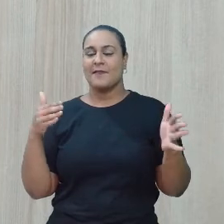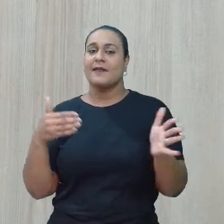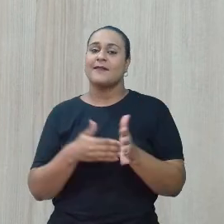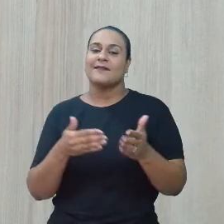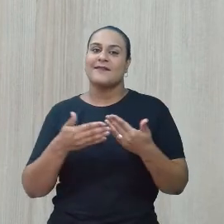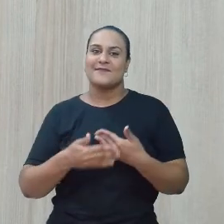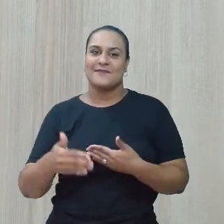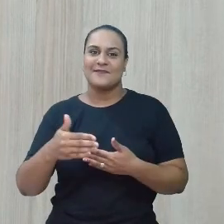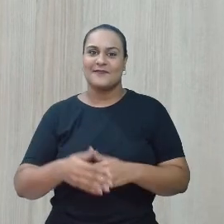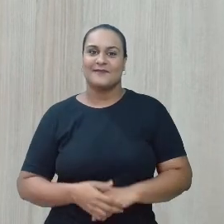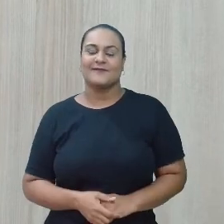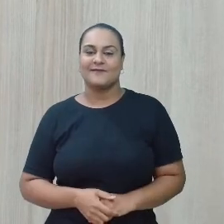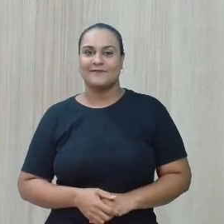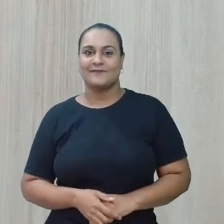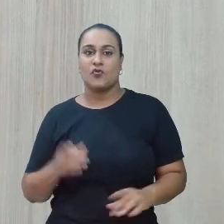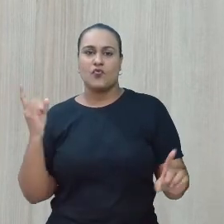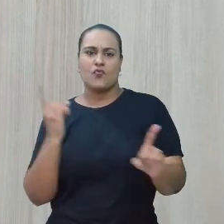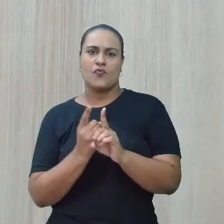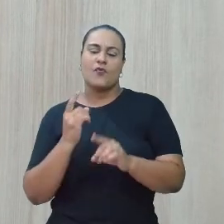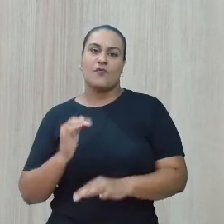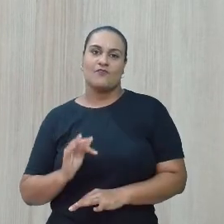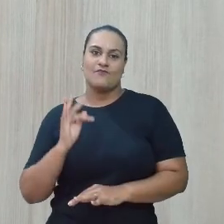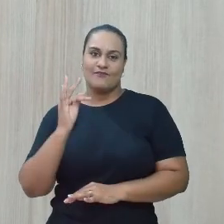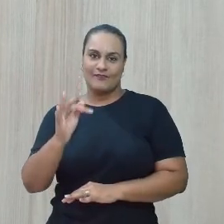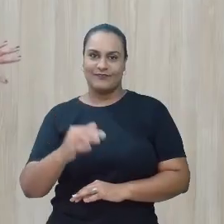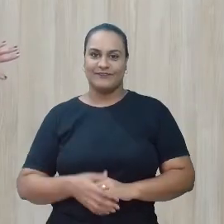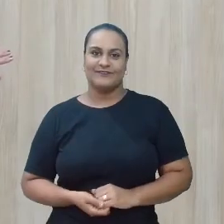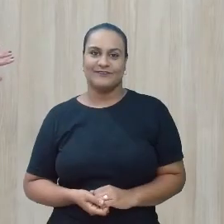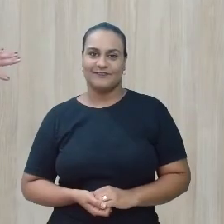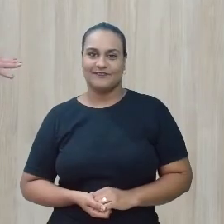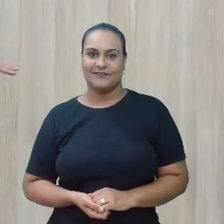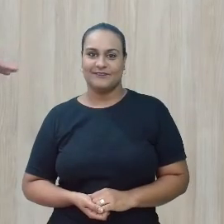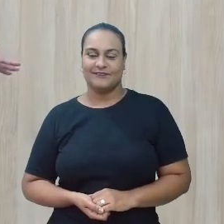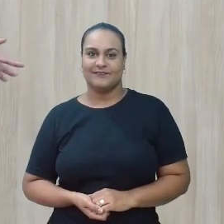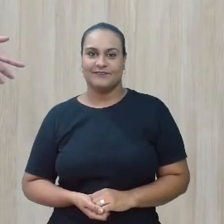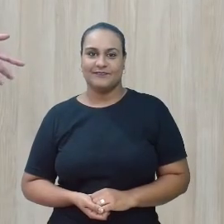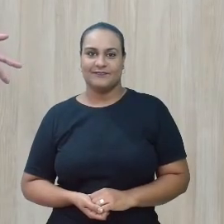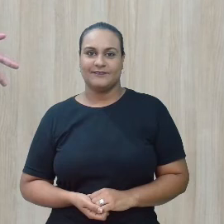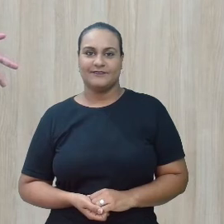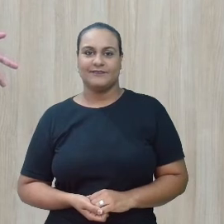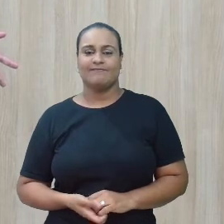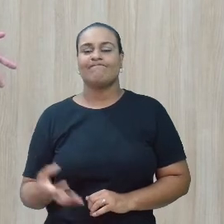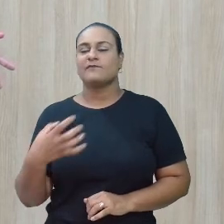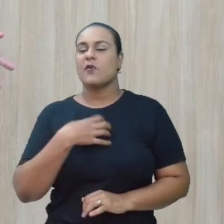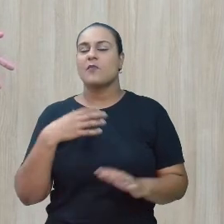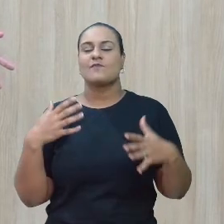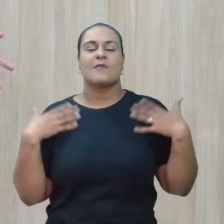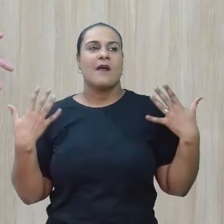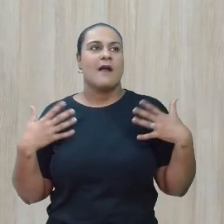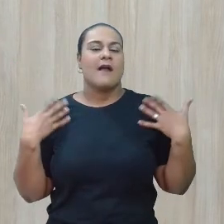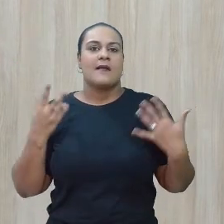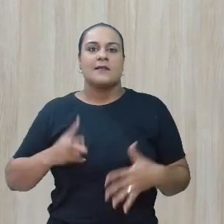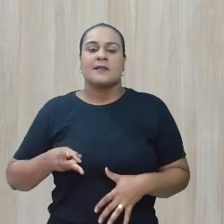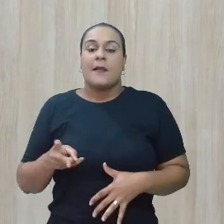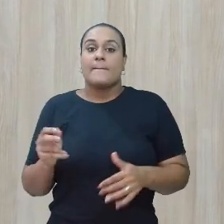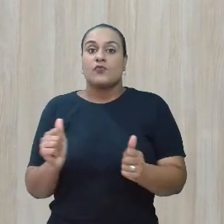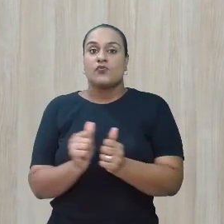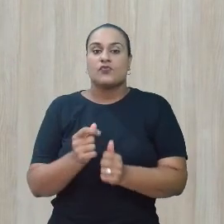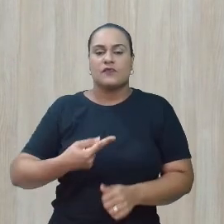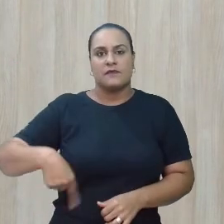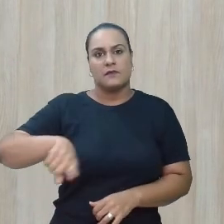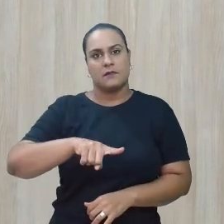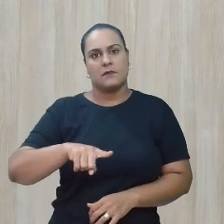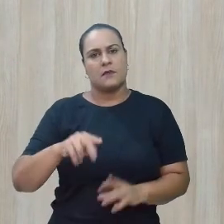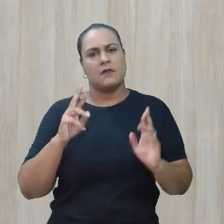próxima, pessoal. Nos vemos em breve. Gente, é sempre uma alegria ficar aqui com vocês. Eu espero que vocês